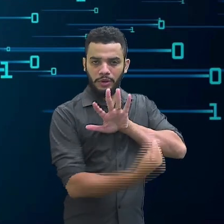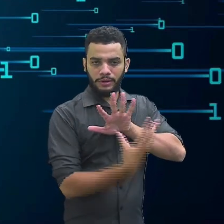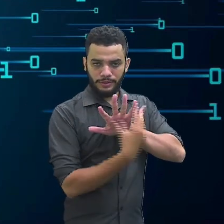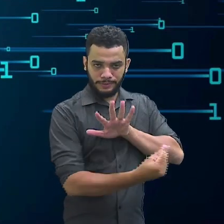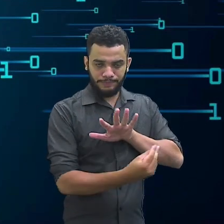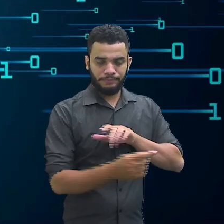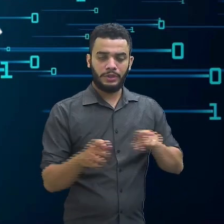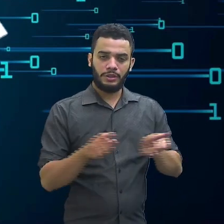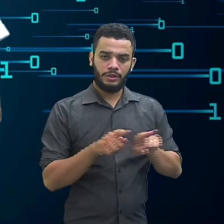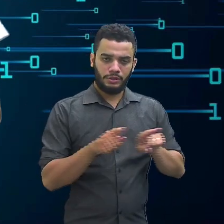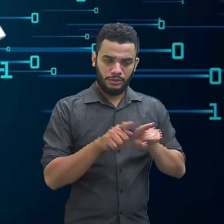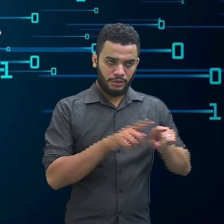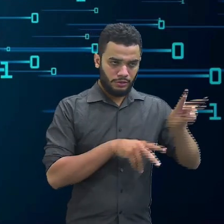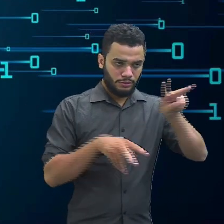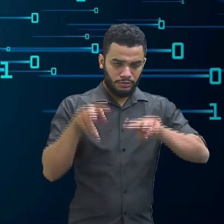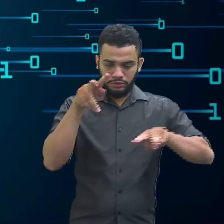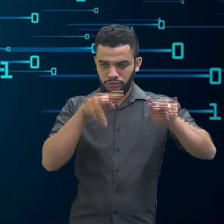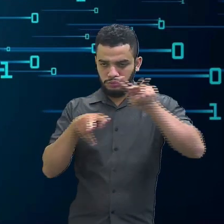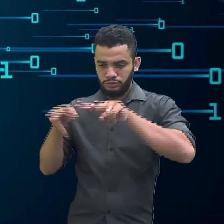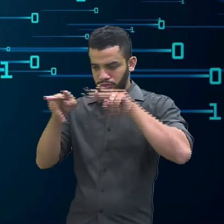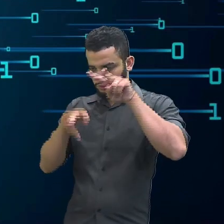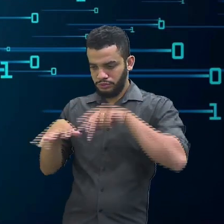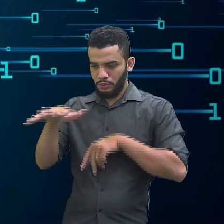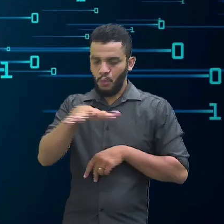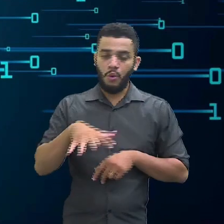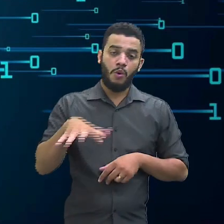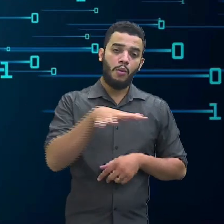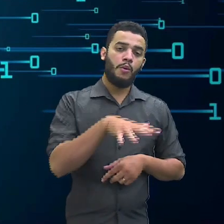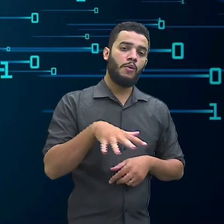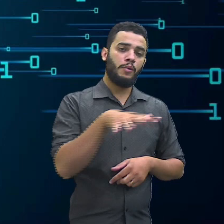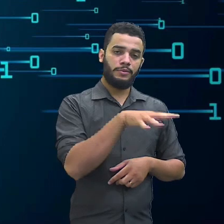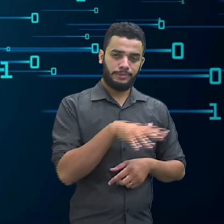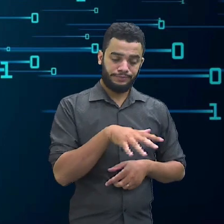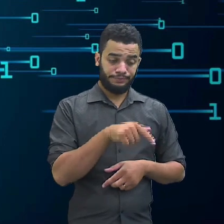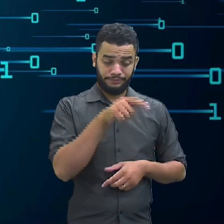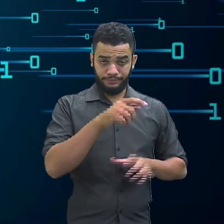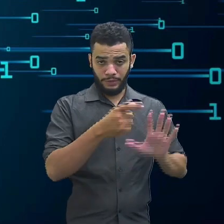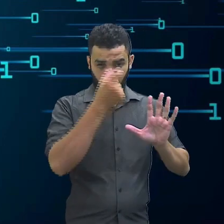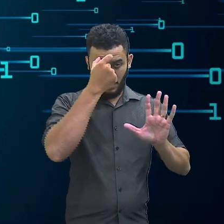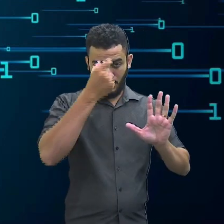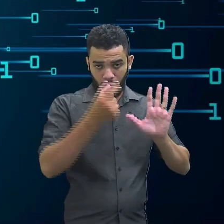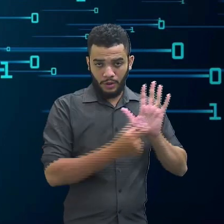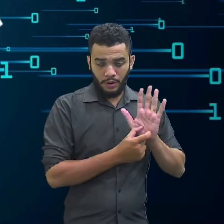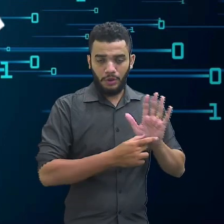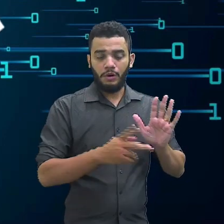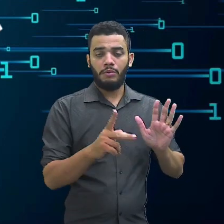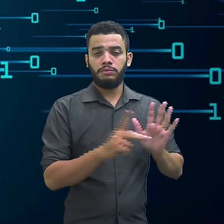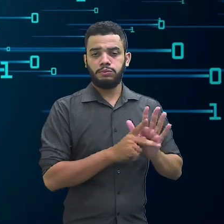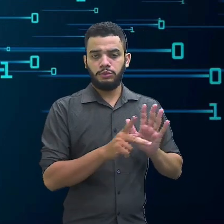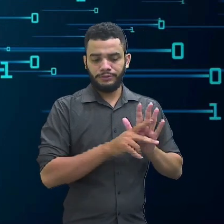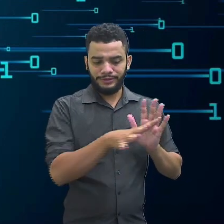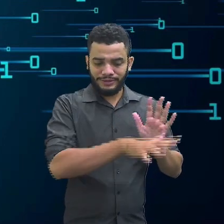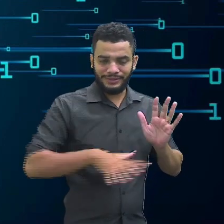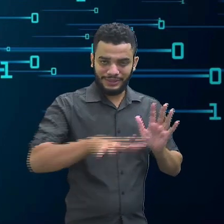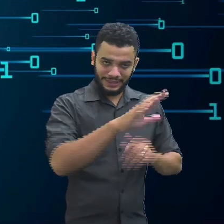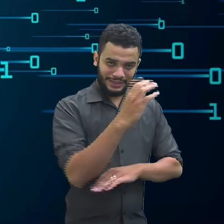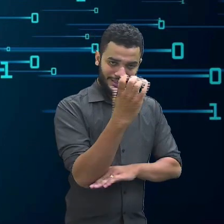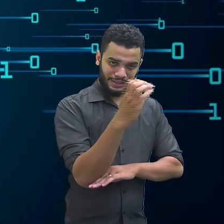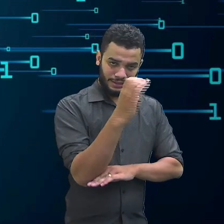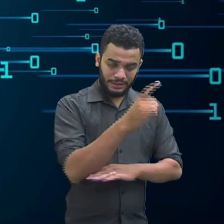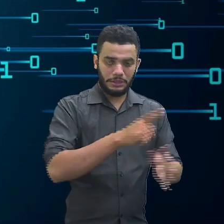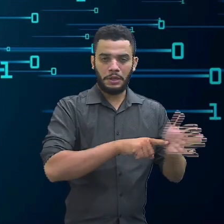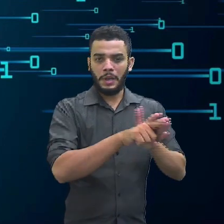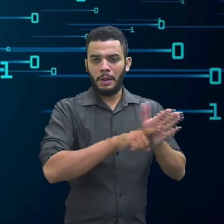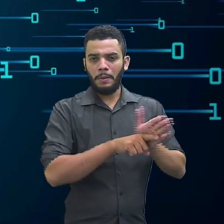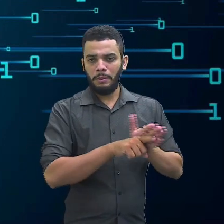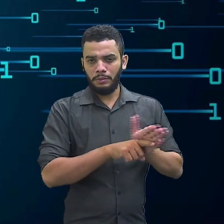e a habilidade de análise para tomada de decisão. A inteligência artificial também é um campo da ciência, cujo o